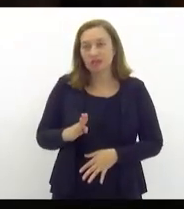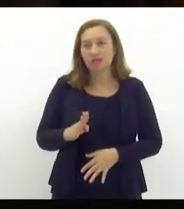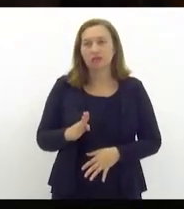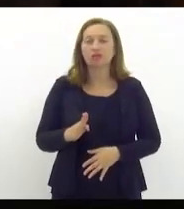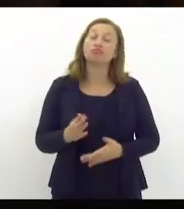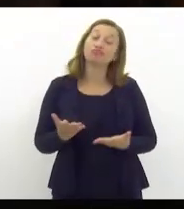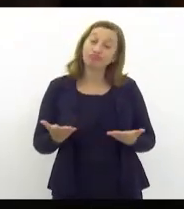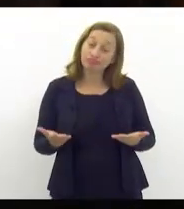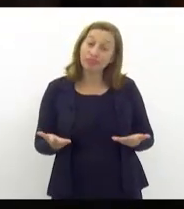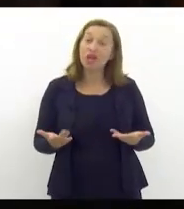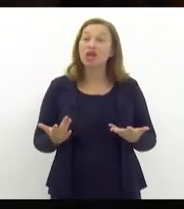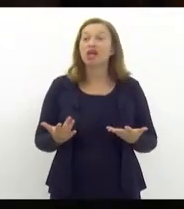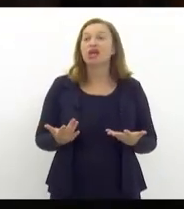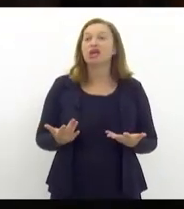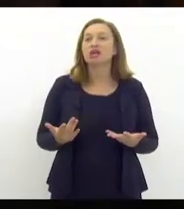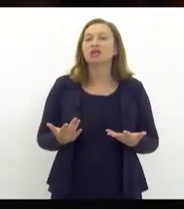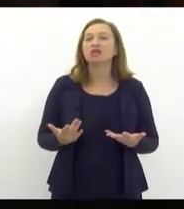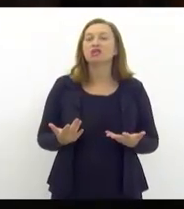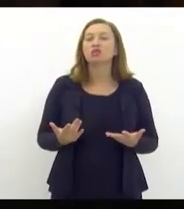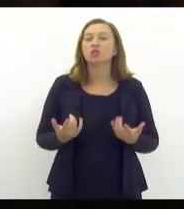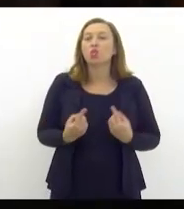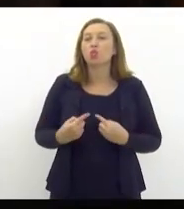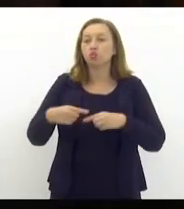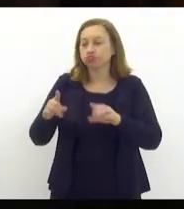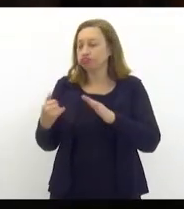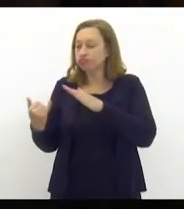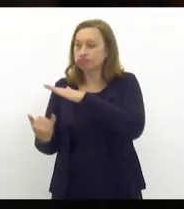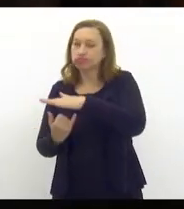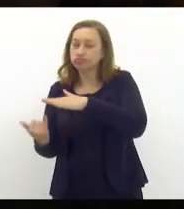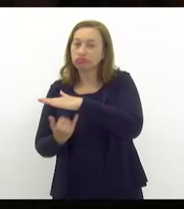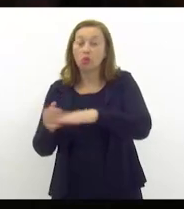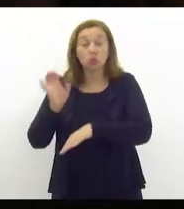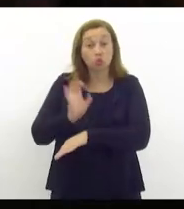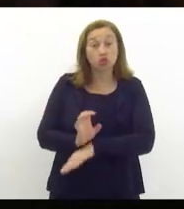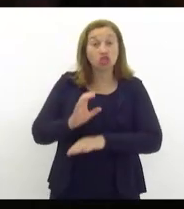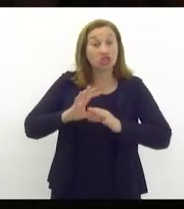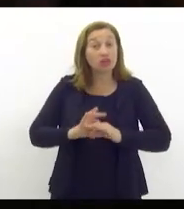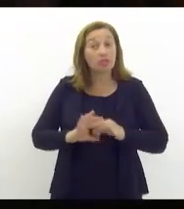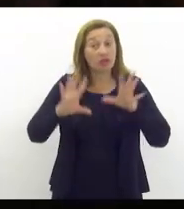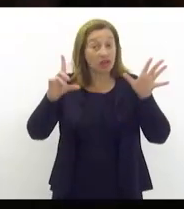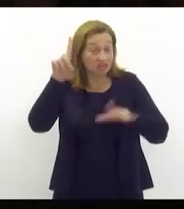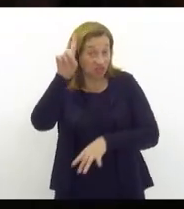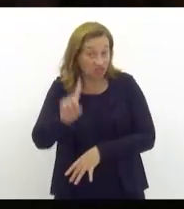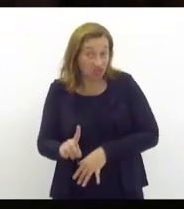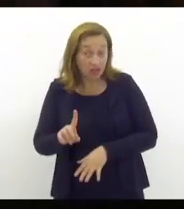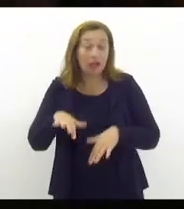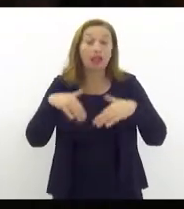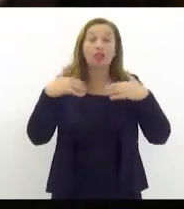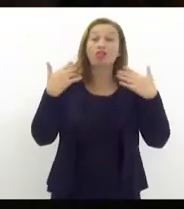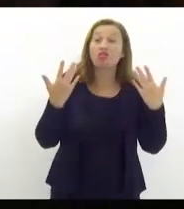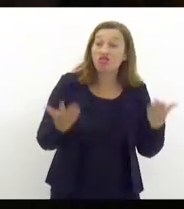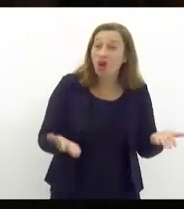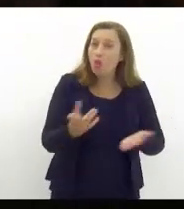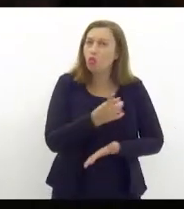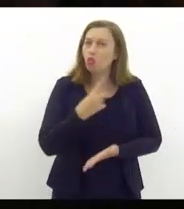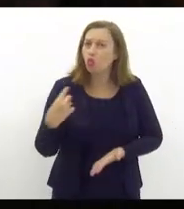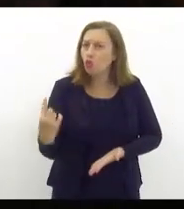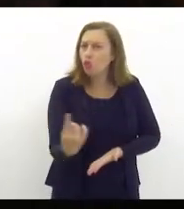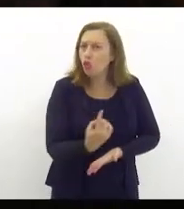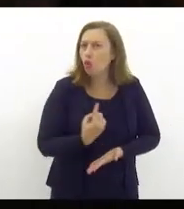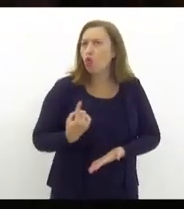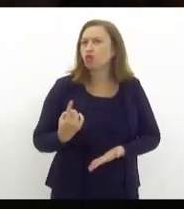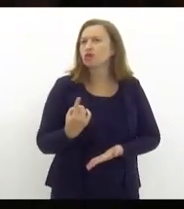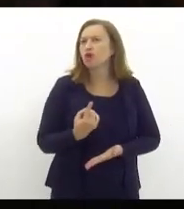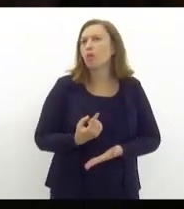atentando sobre instituições do Estado Democrático do Direito. Então, nós que passamos